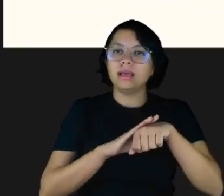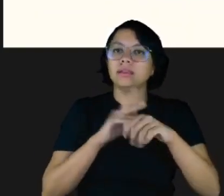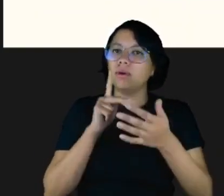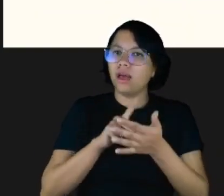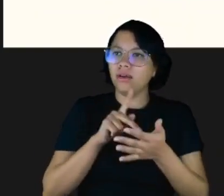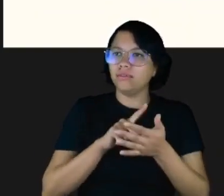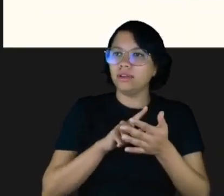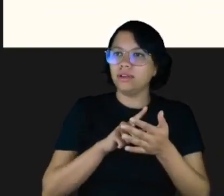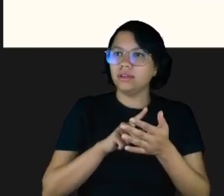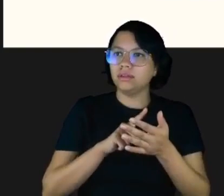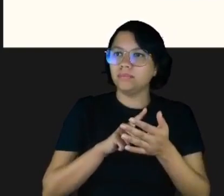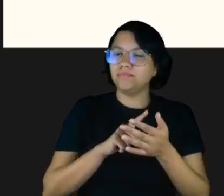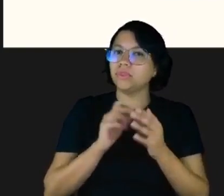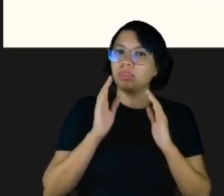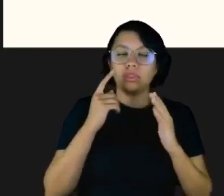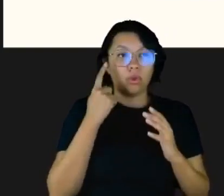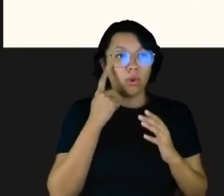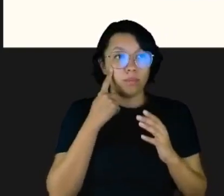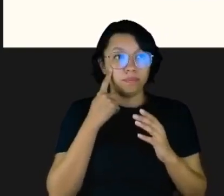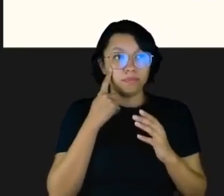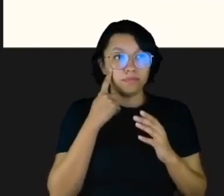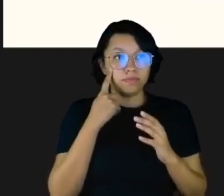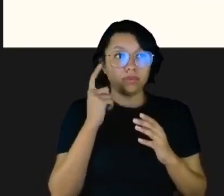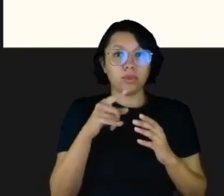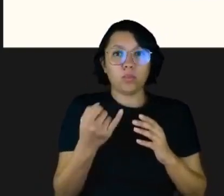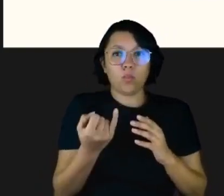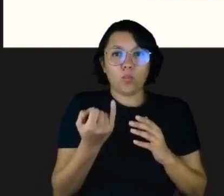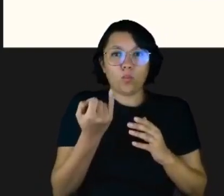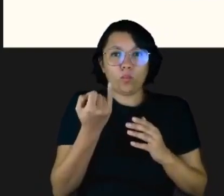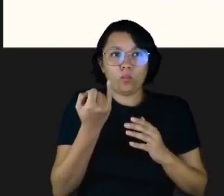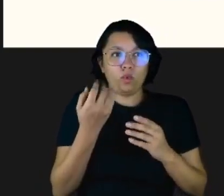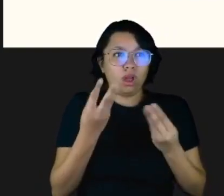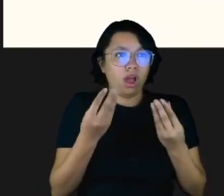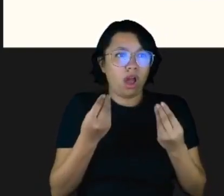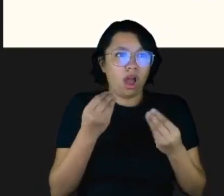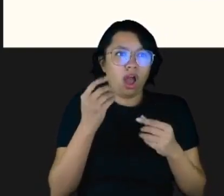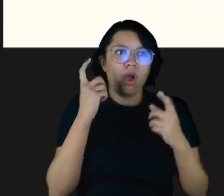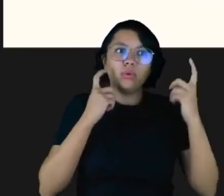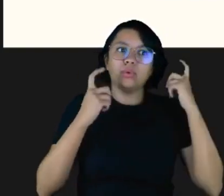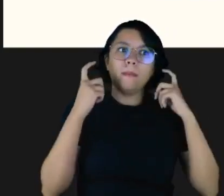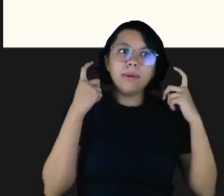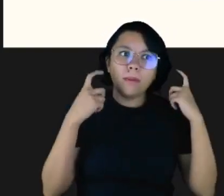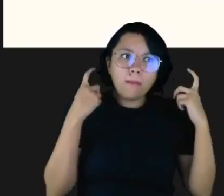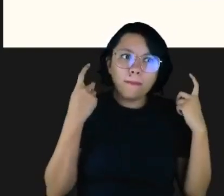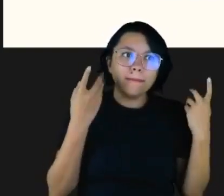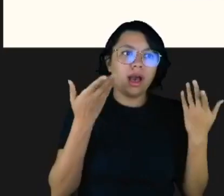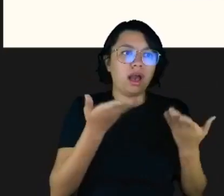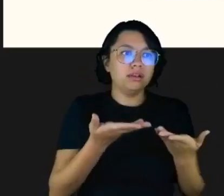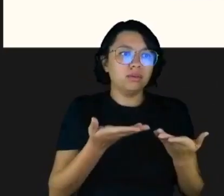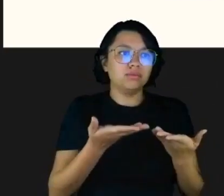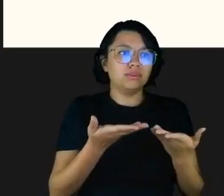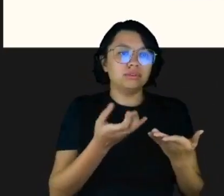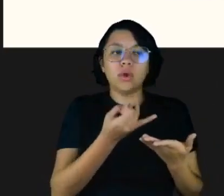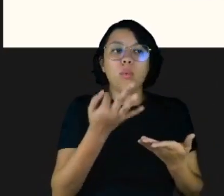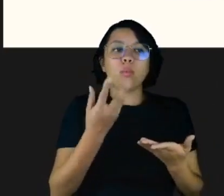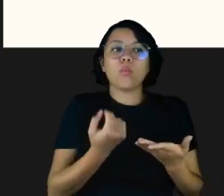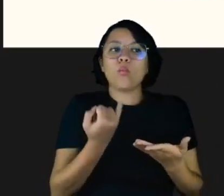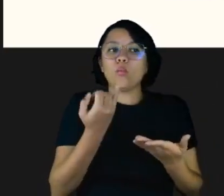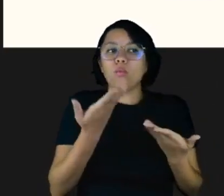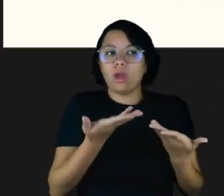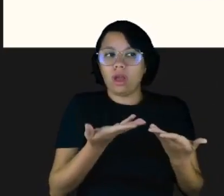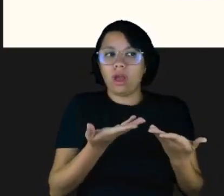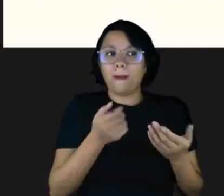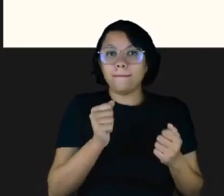senhor está perdendo muito peso, eu estou muito preocupada com o quanto o senhor perdeu peso. Pode ser